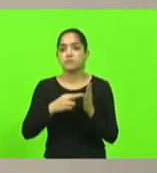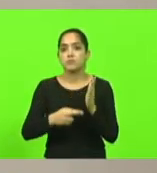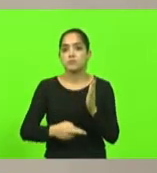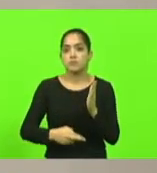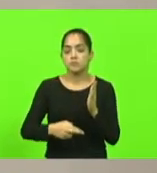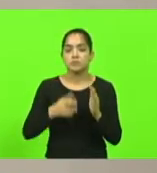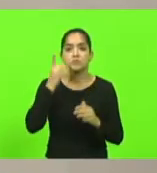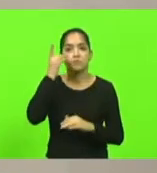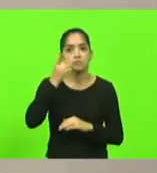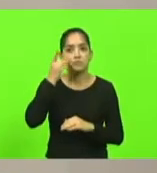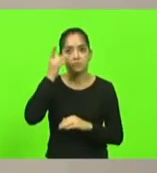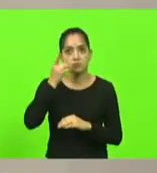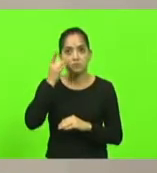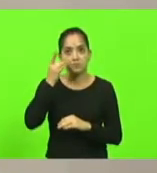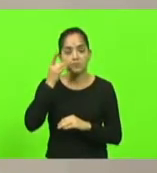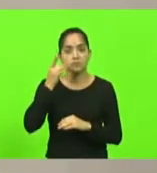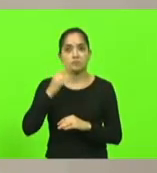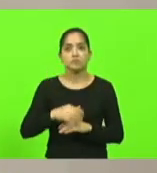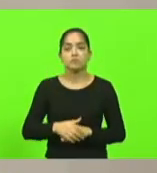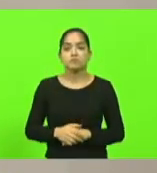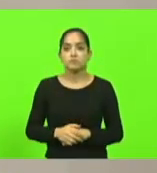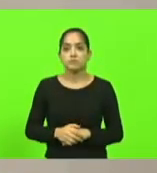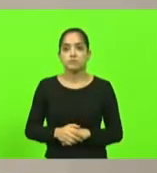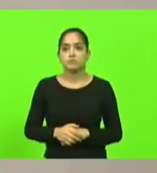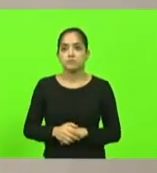Valdir Cobalcini. Em discussão.